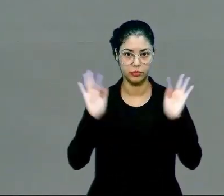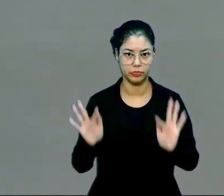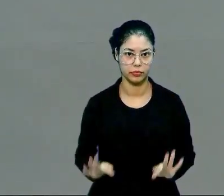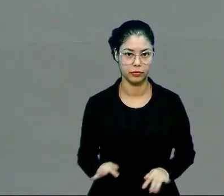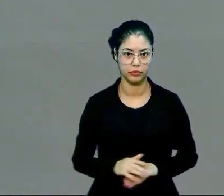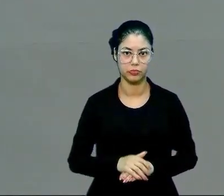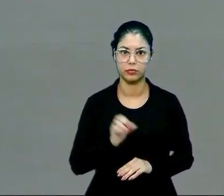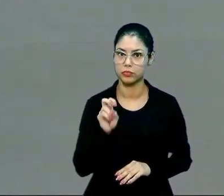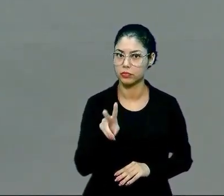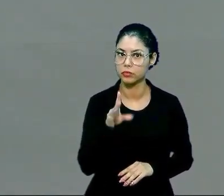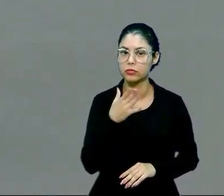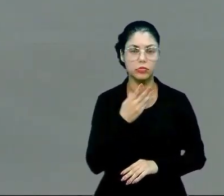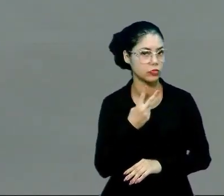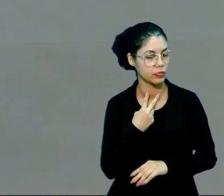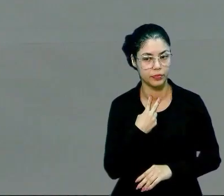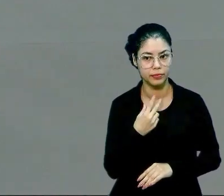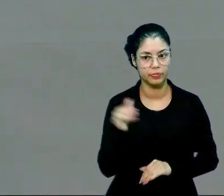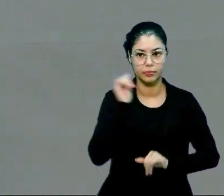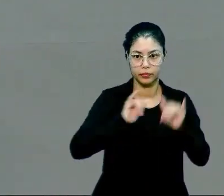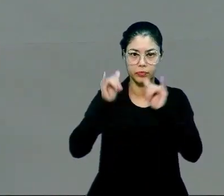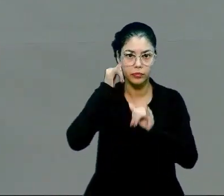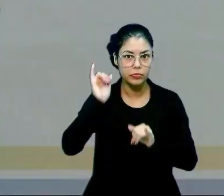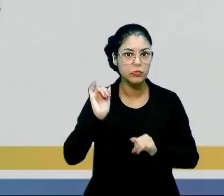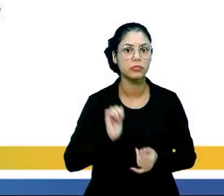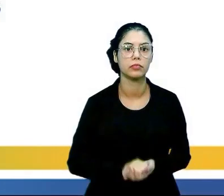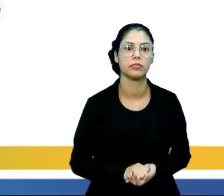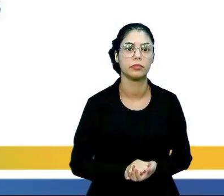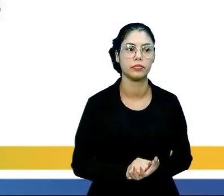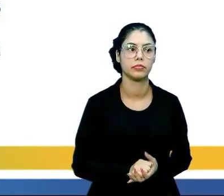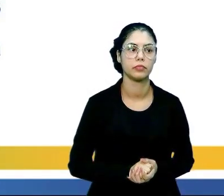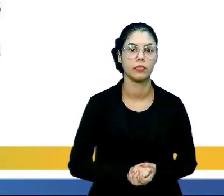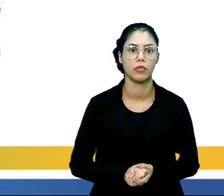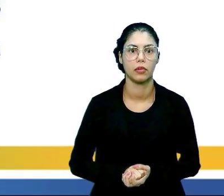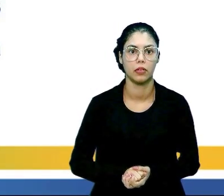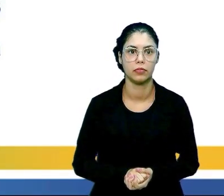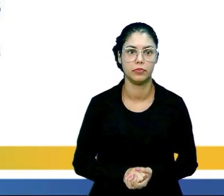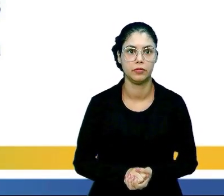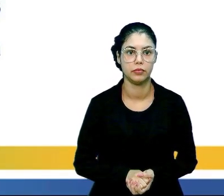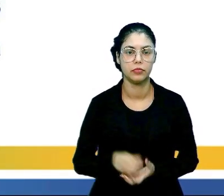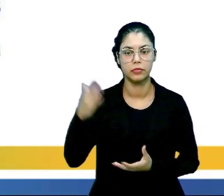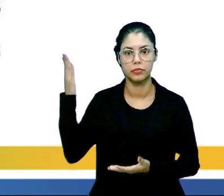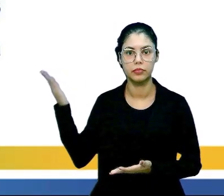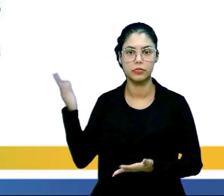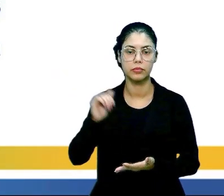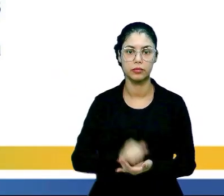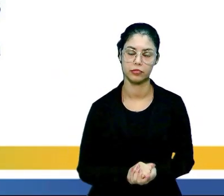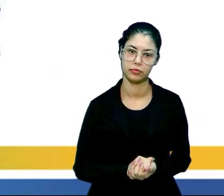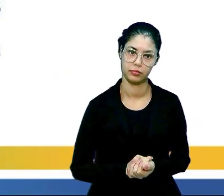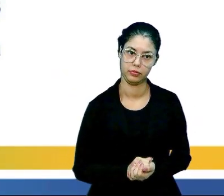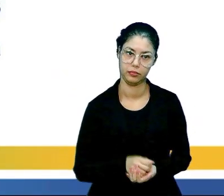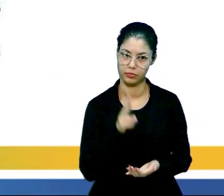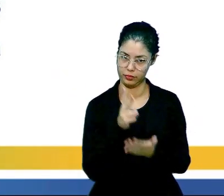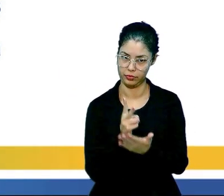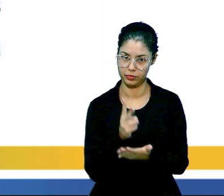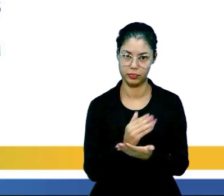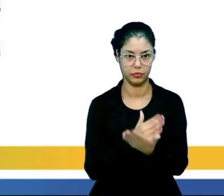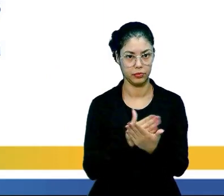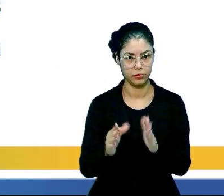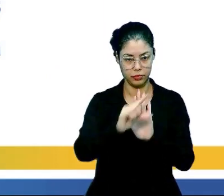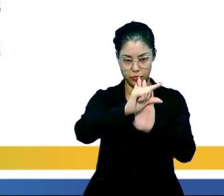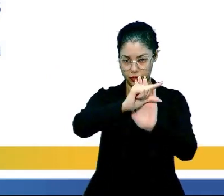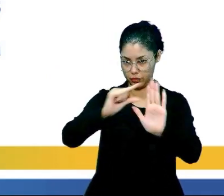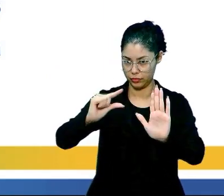feliz, ele só não pode inventar uma informação que não existe. E aí nós temos aí, sempre no início